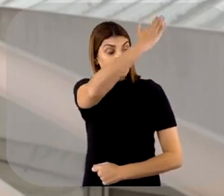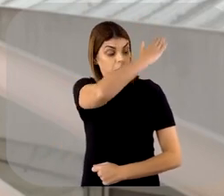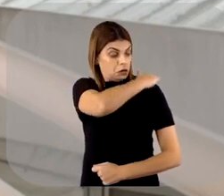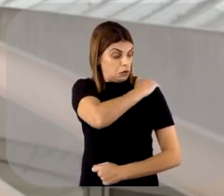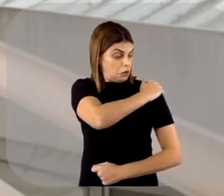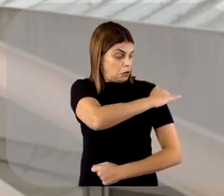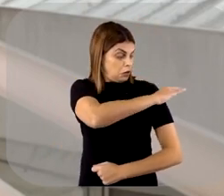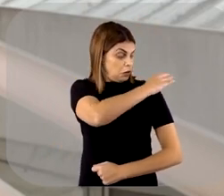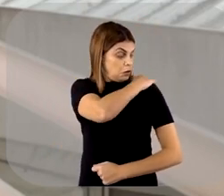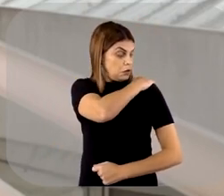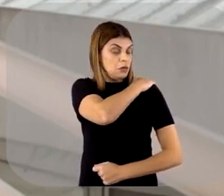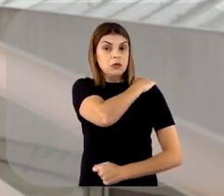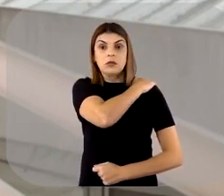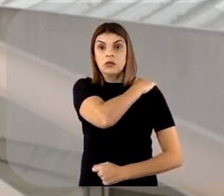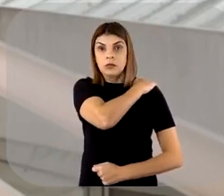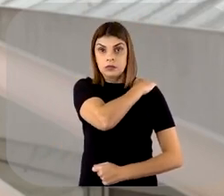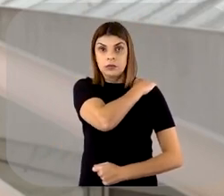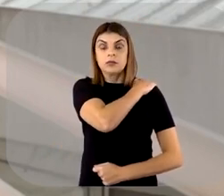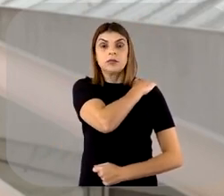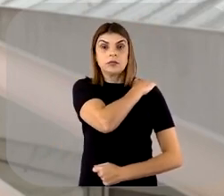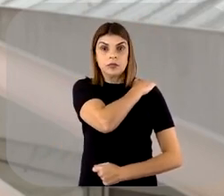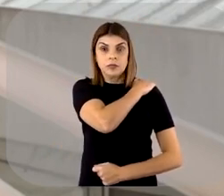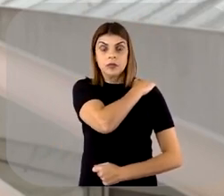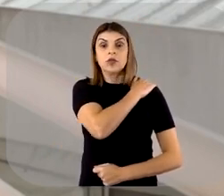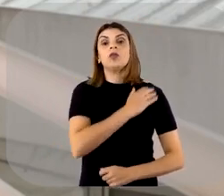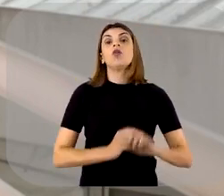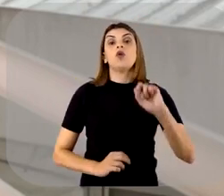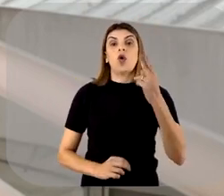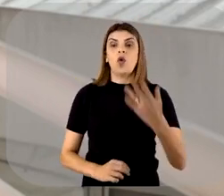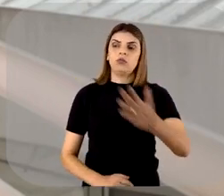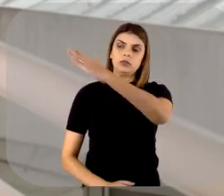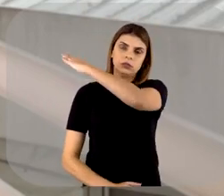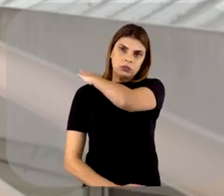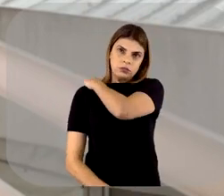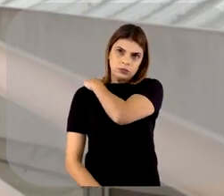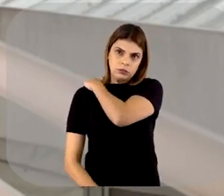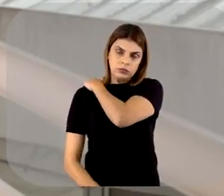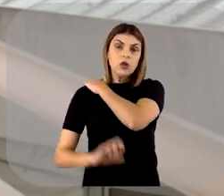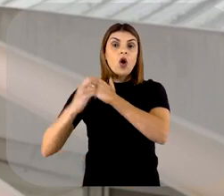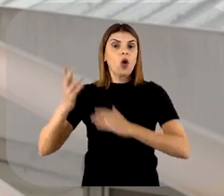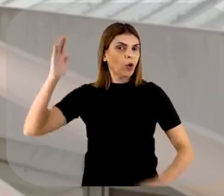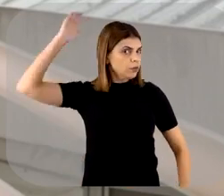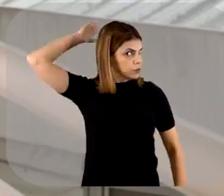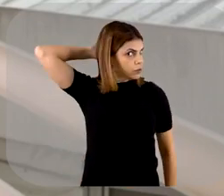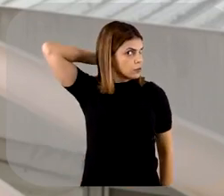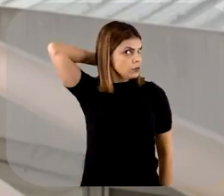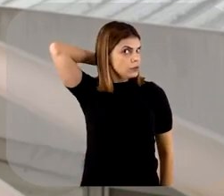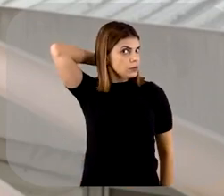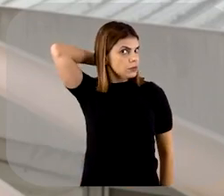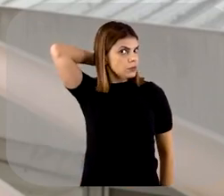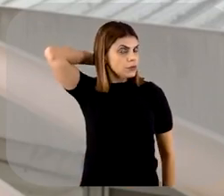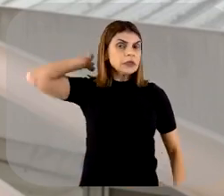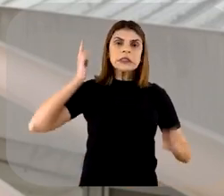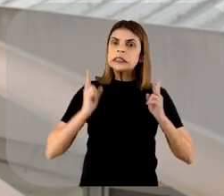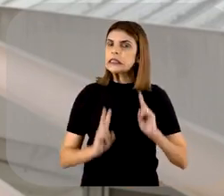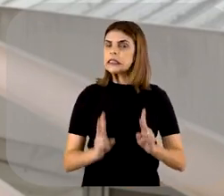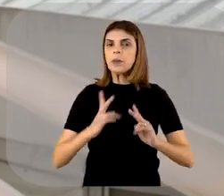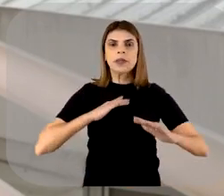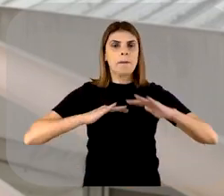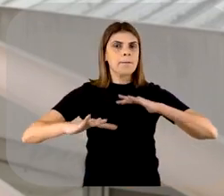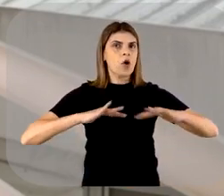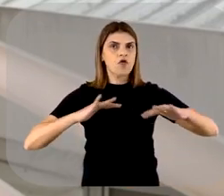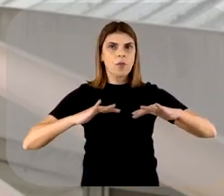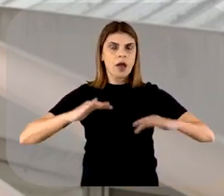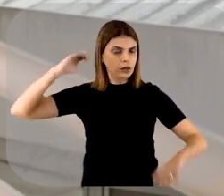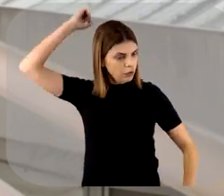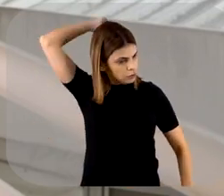mão no ombro oposto, seja pela frente, seja por trás. Eu estou trabalhando o